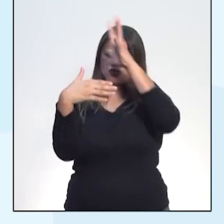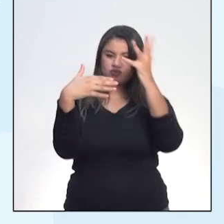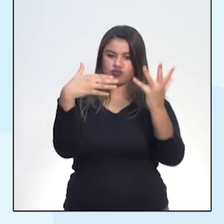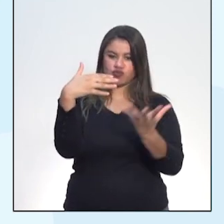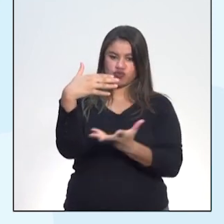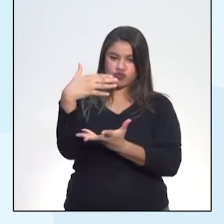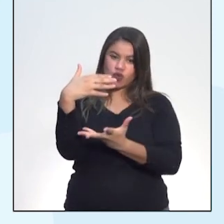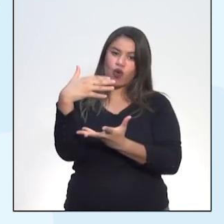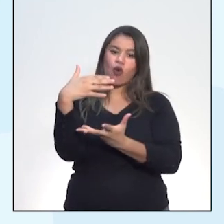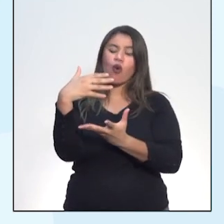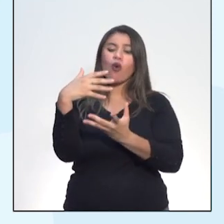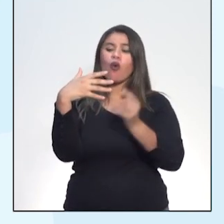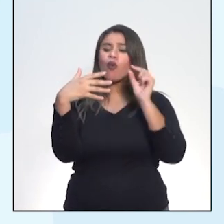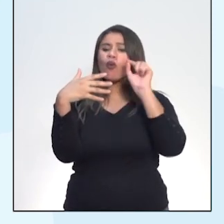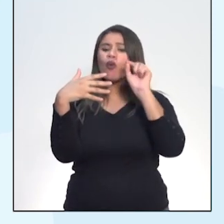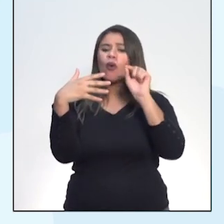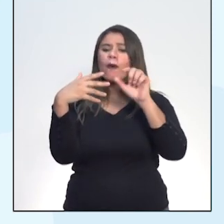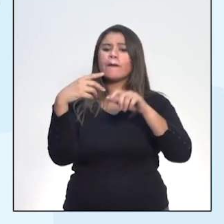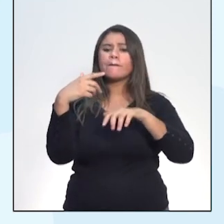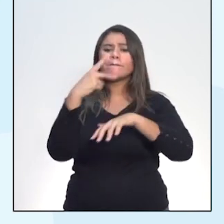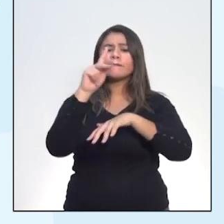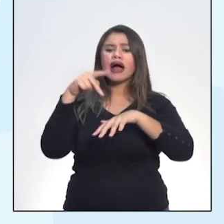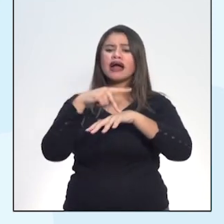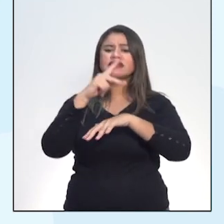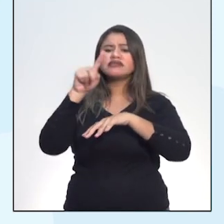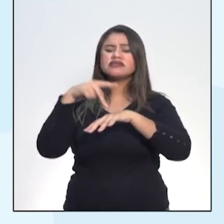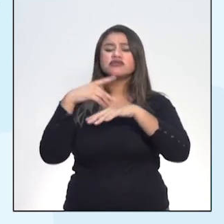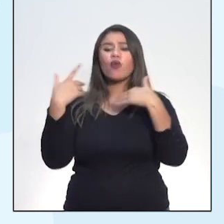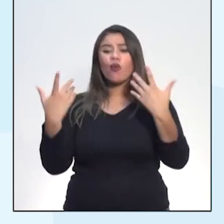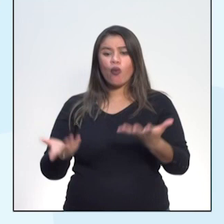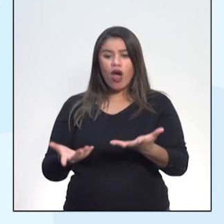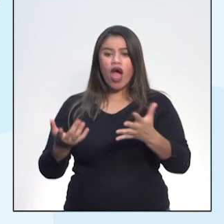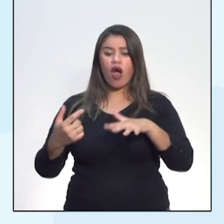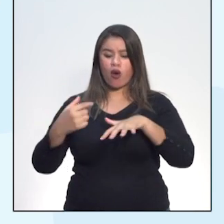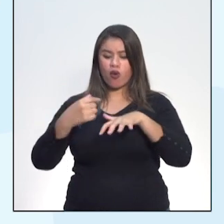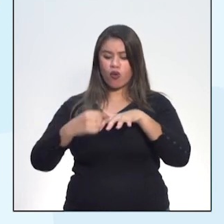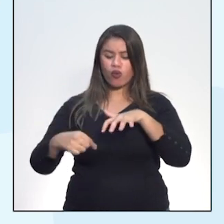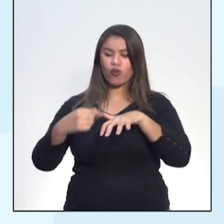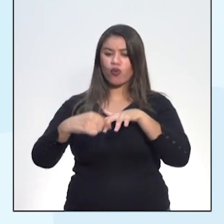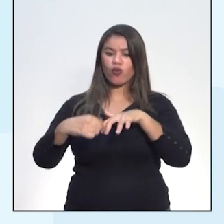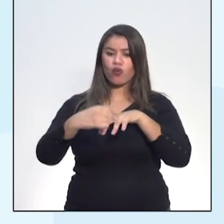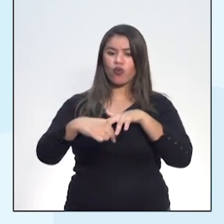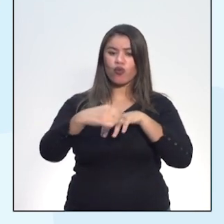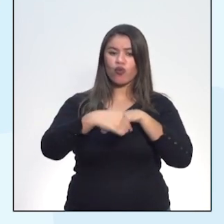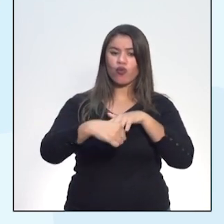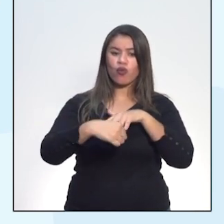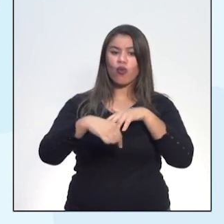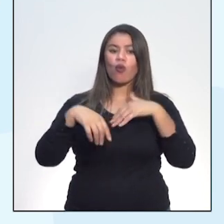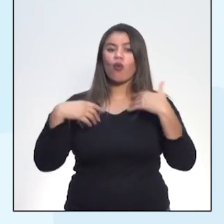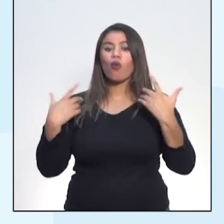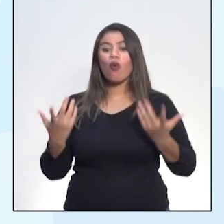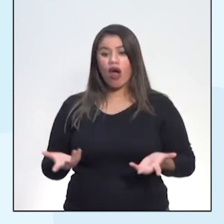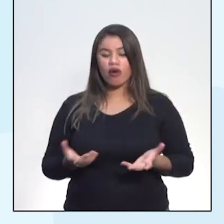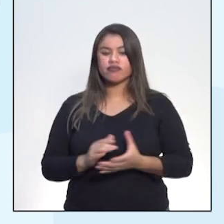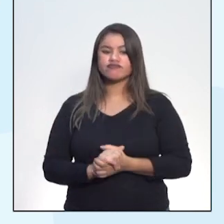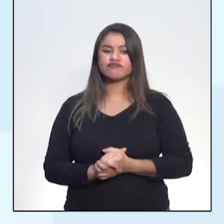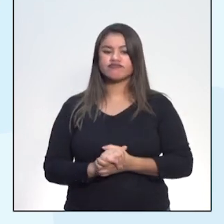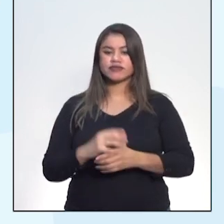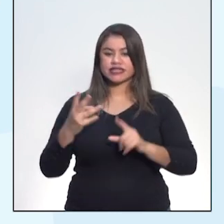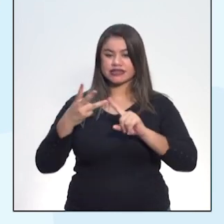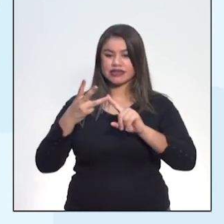central? Qual continente esses países que estão ao redor do continente central pertencem? E o que essa